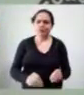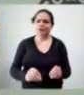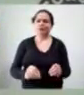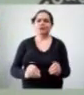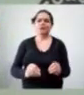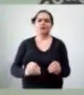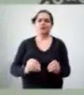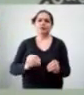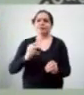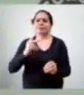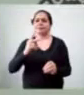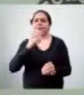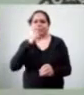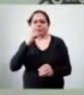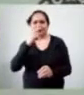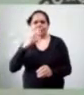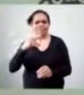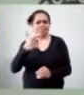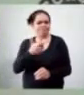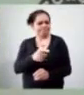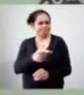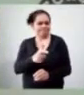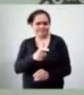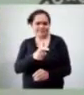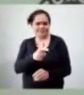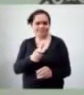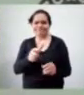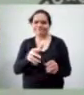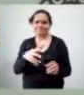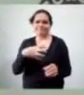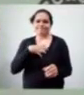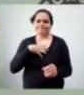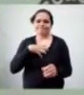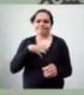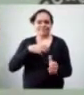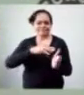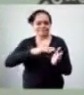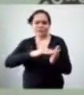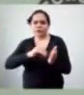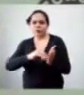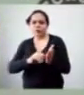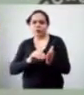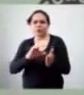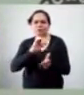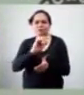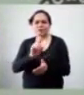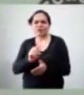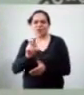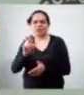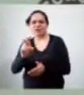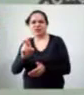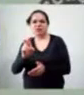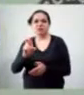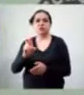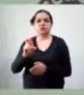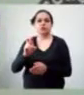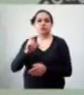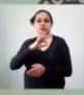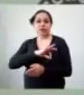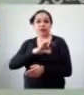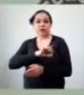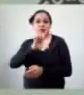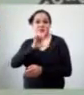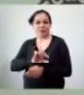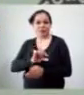forma irreconciliável o valor que foi abatido naquele 0,5% até um salário mínimo,